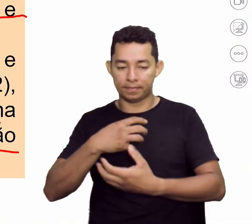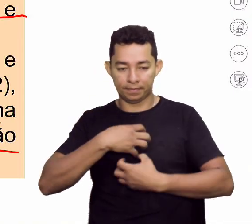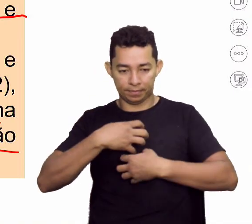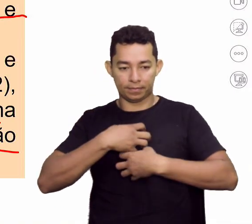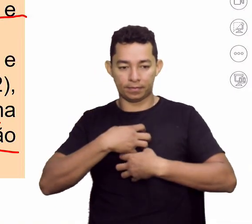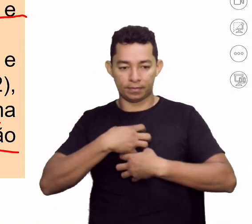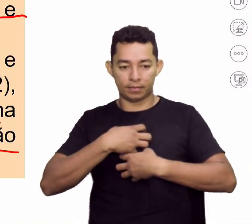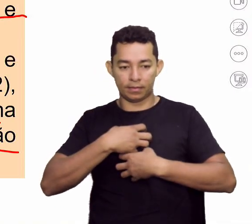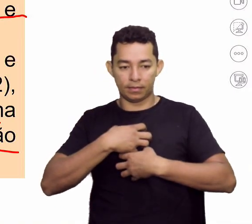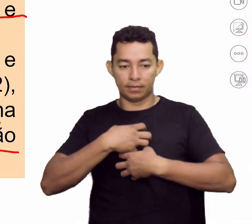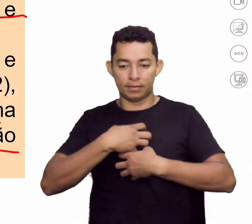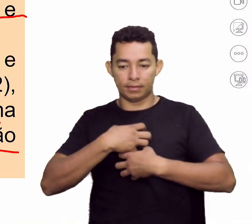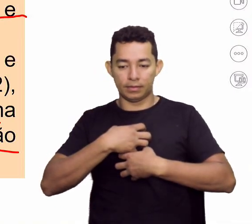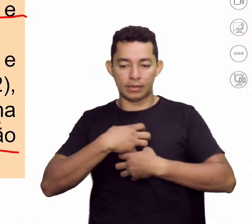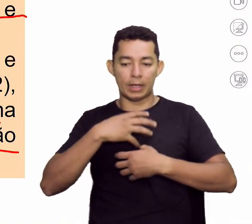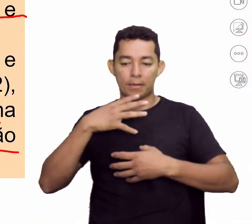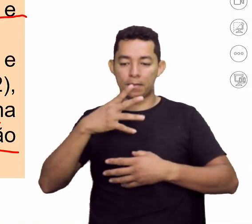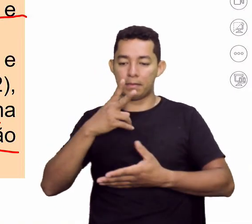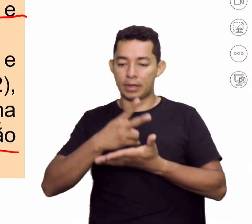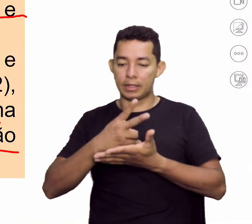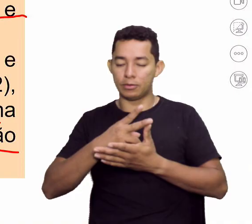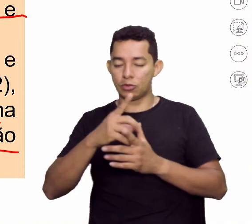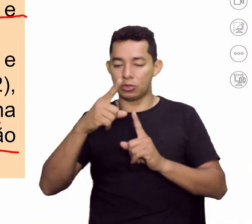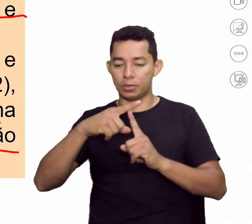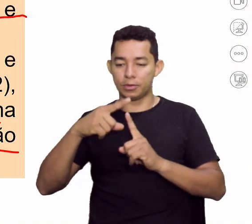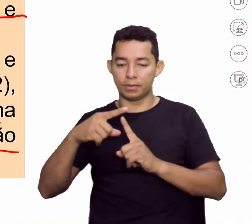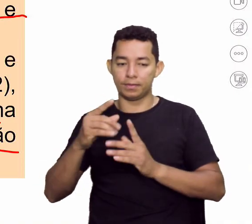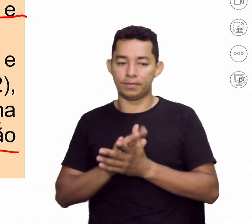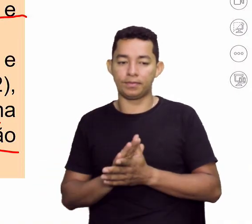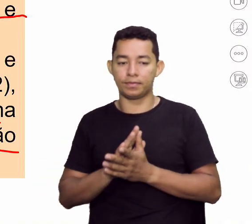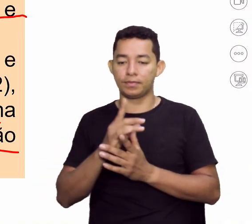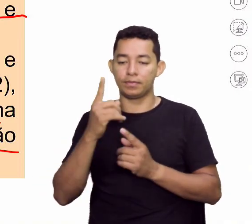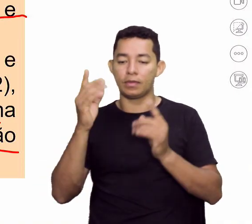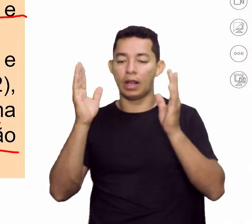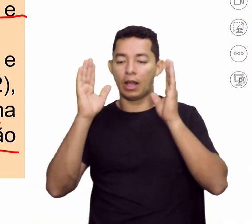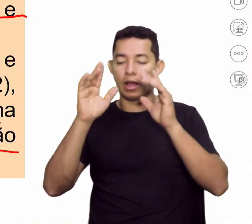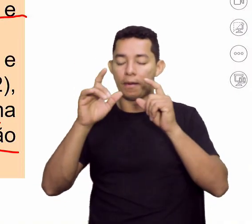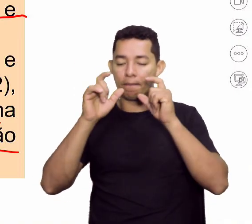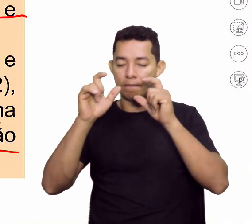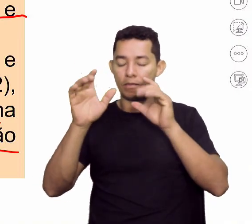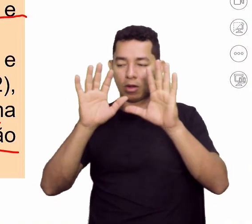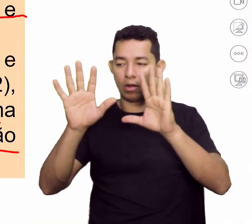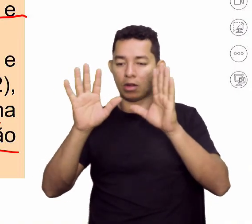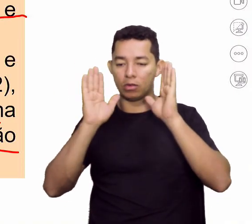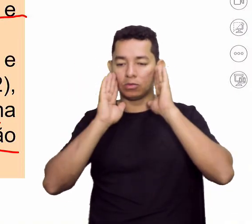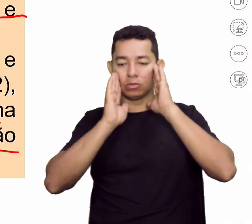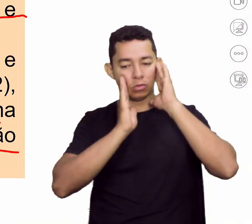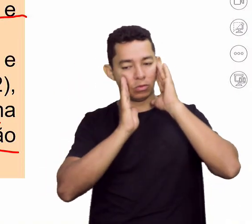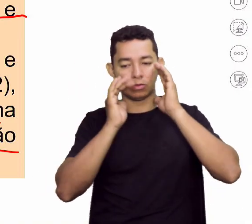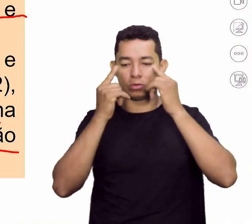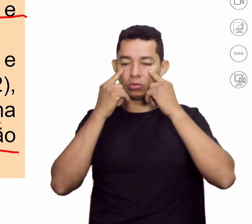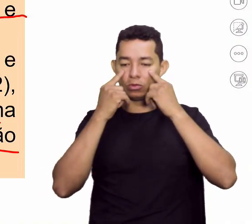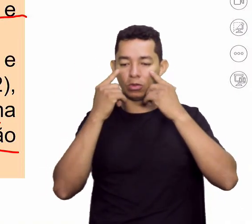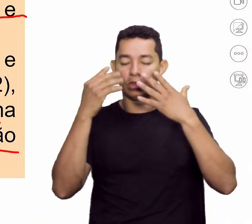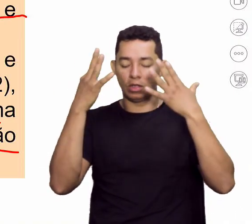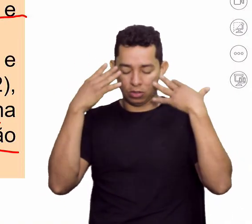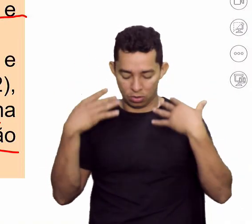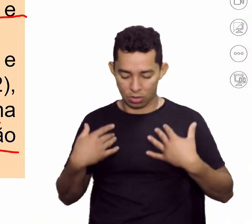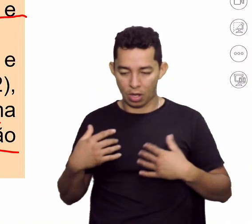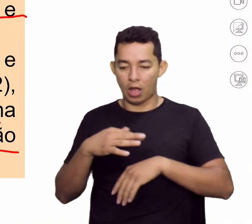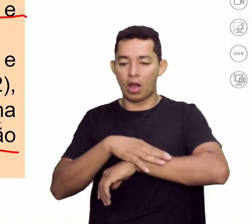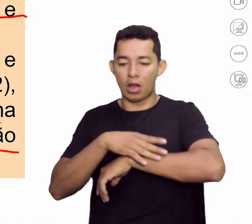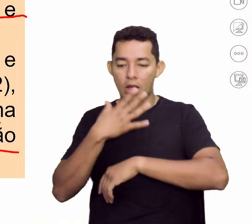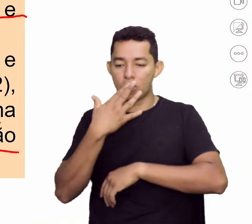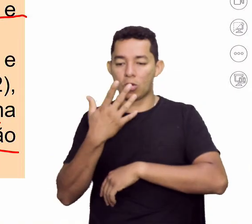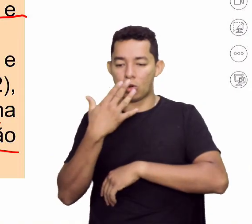também a posição do rosto, a posição do olho, né? A cor da pele, tudo isso aí